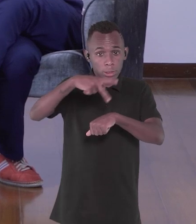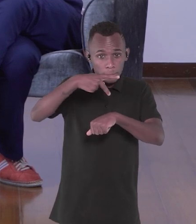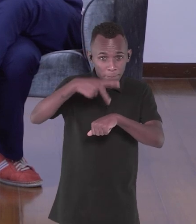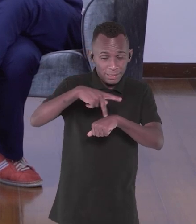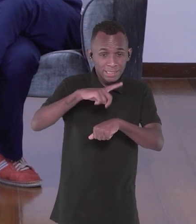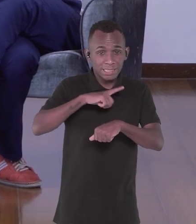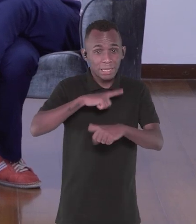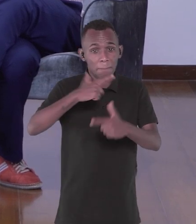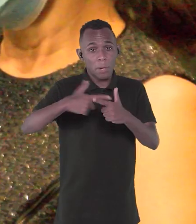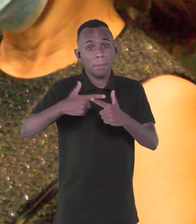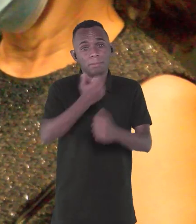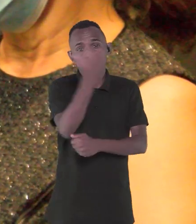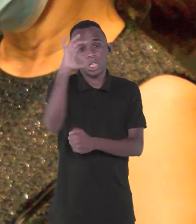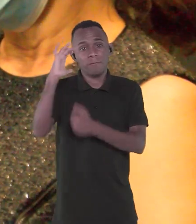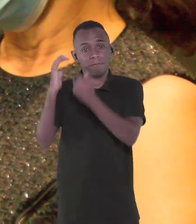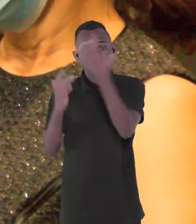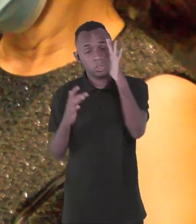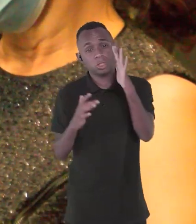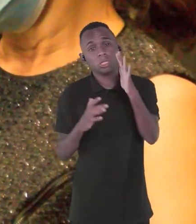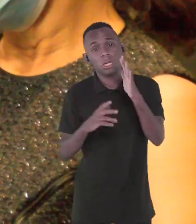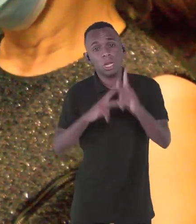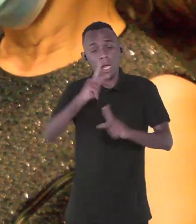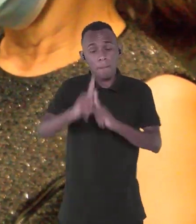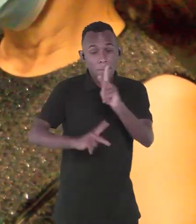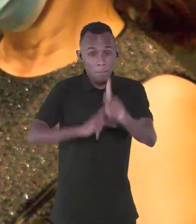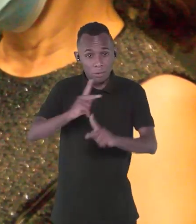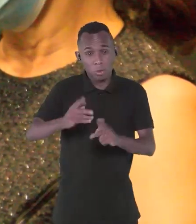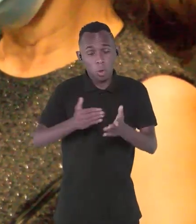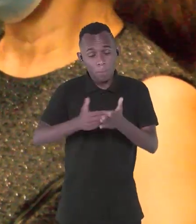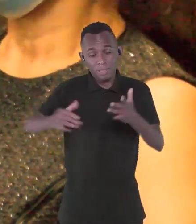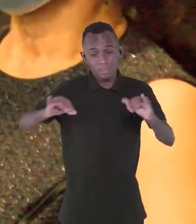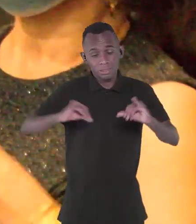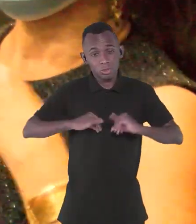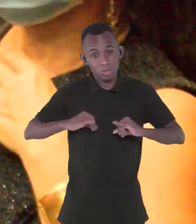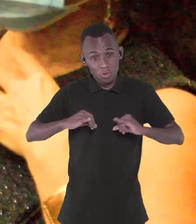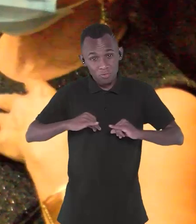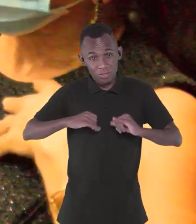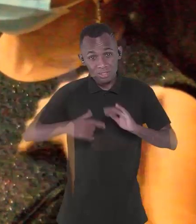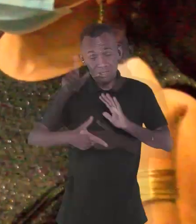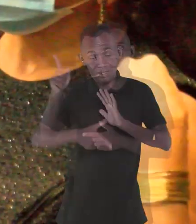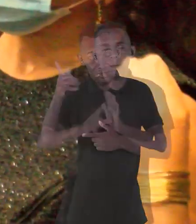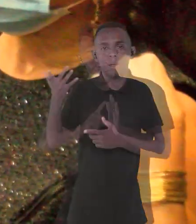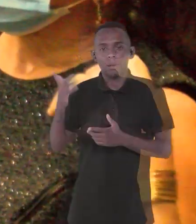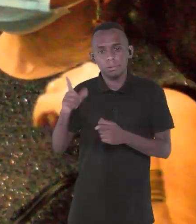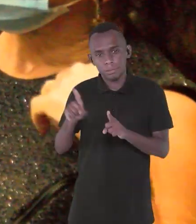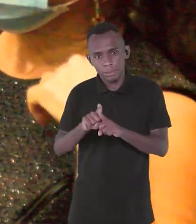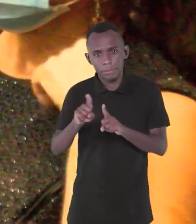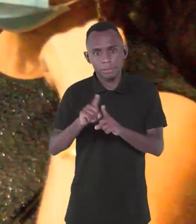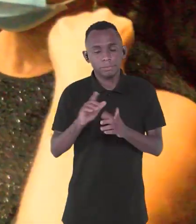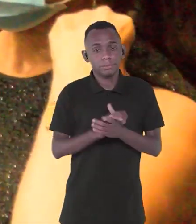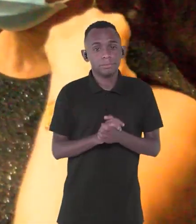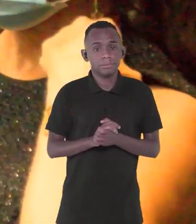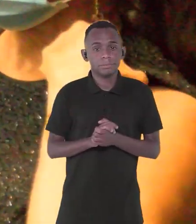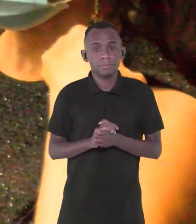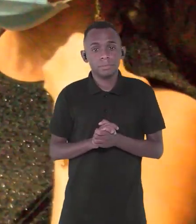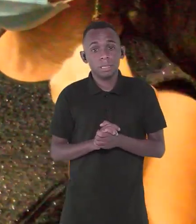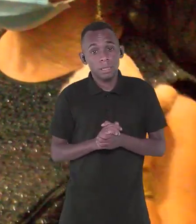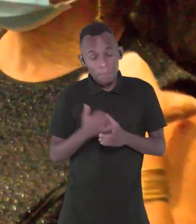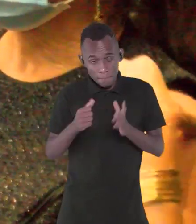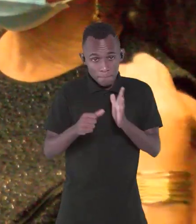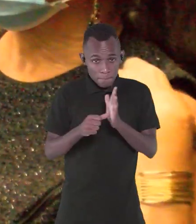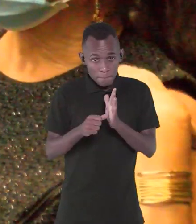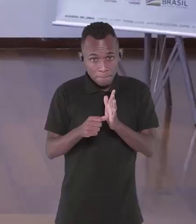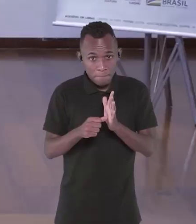desastres ambientais. Pessoas na plateia assistem atentamente. Antes da guerra na Ucrânia, você tem pela primeira